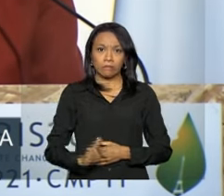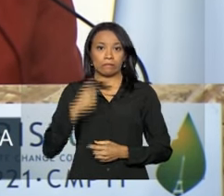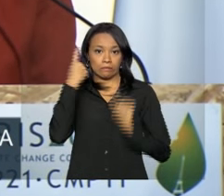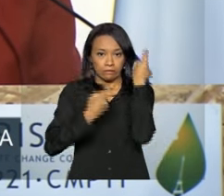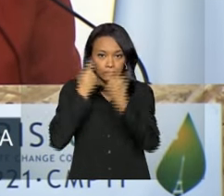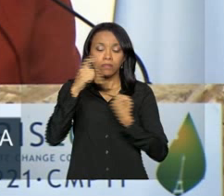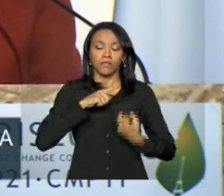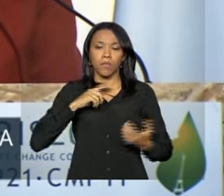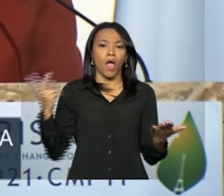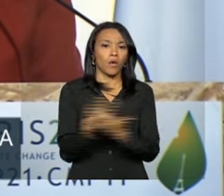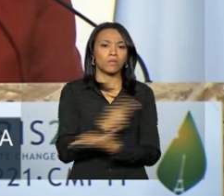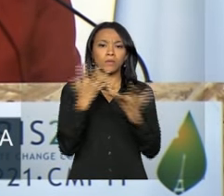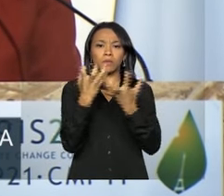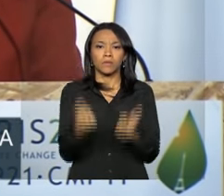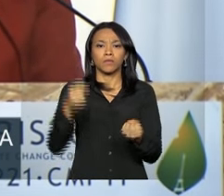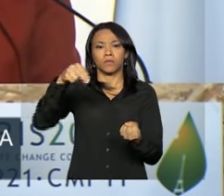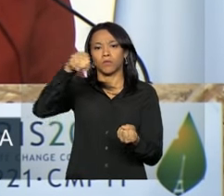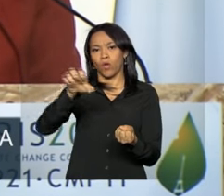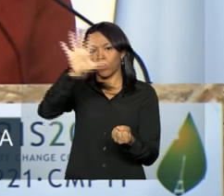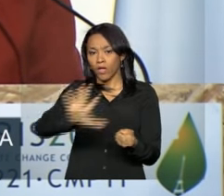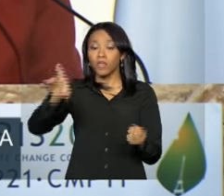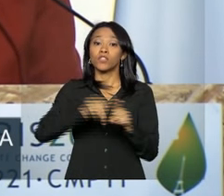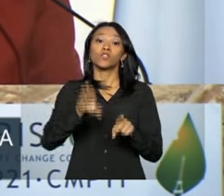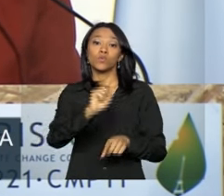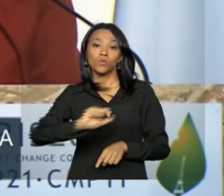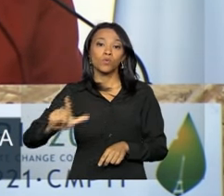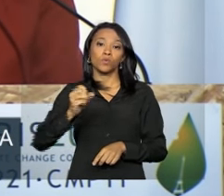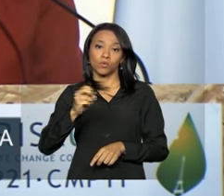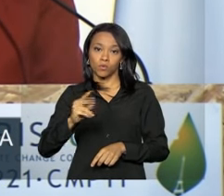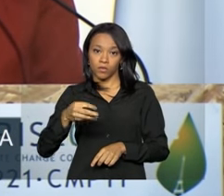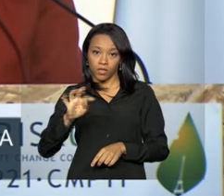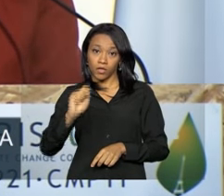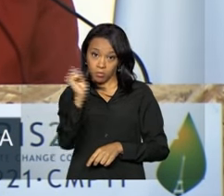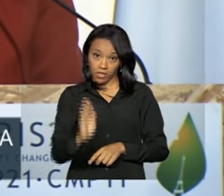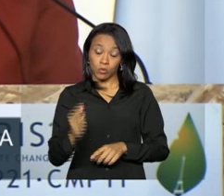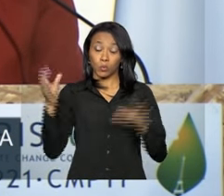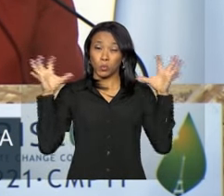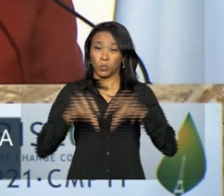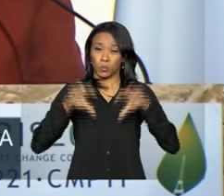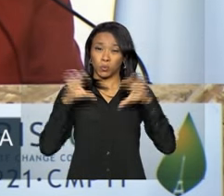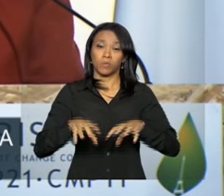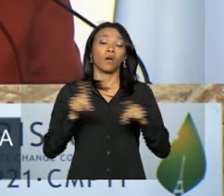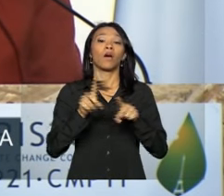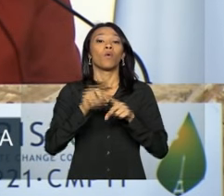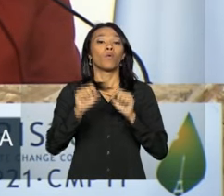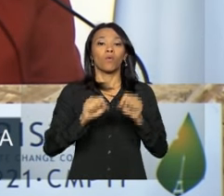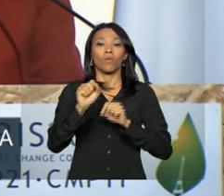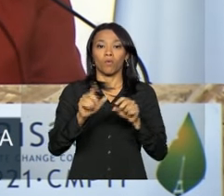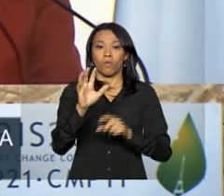no Nordeste, chuvas, inundações no sul e no sudeste do país. O fenômeno El Niño nos